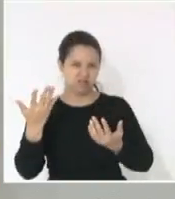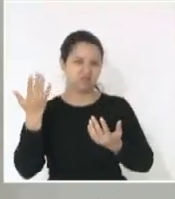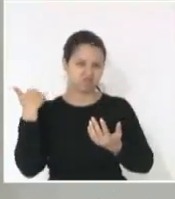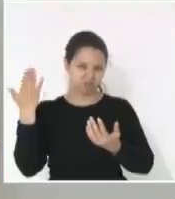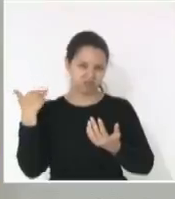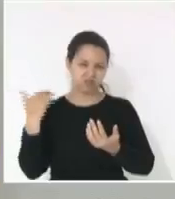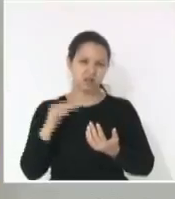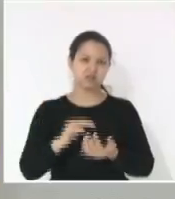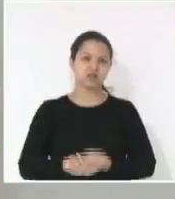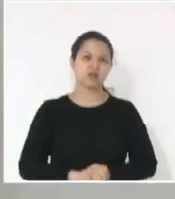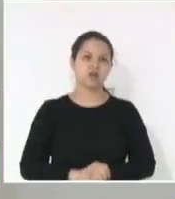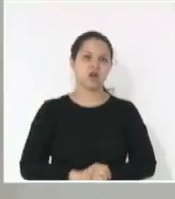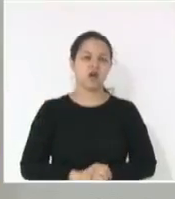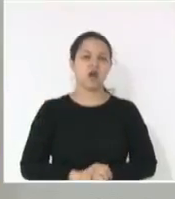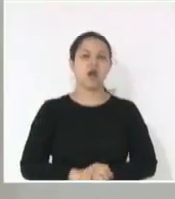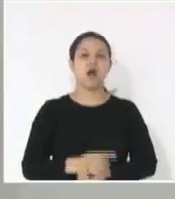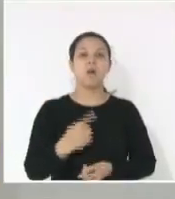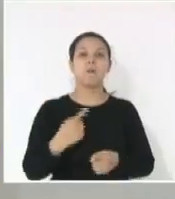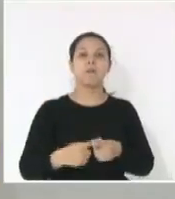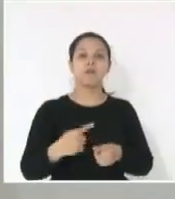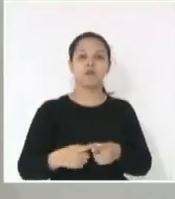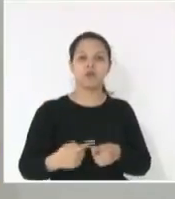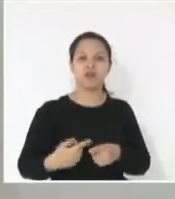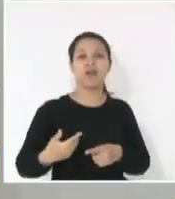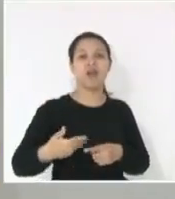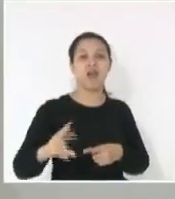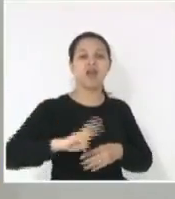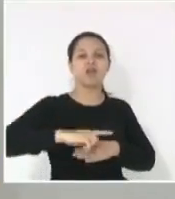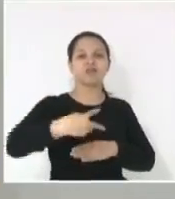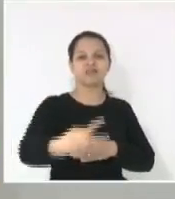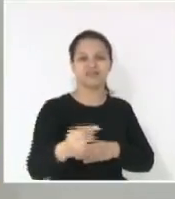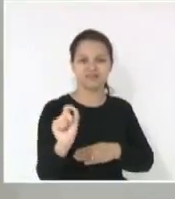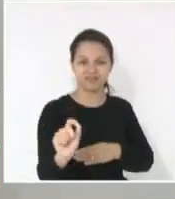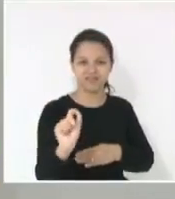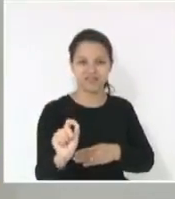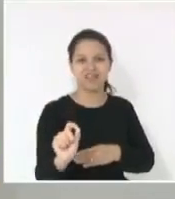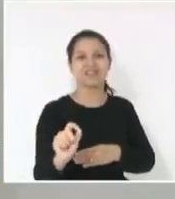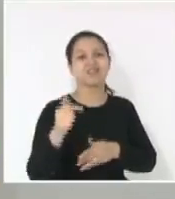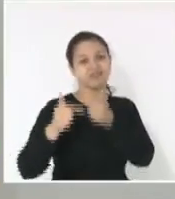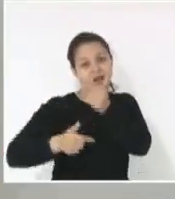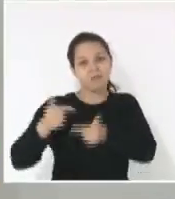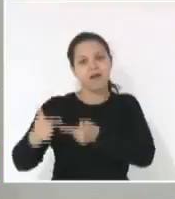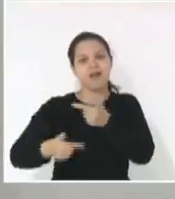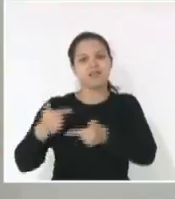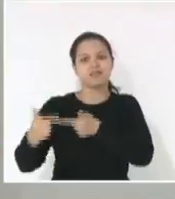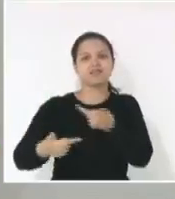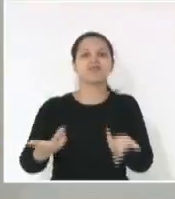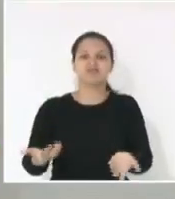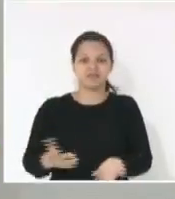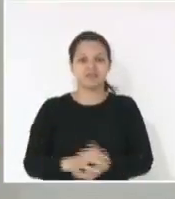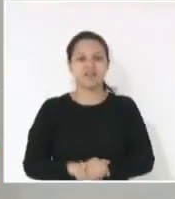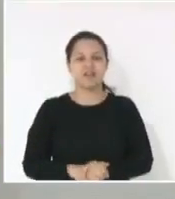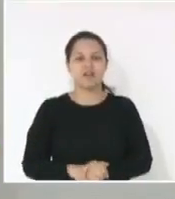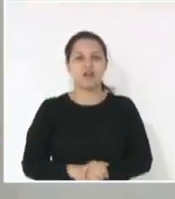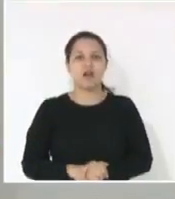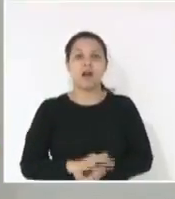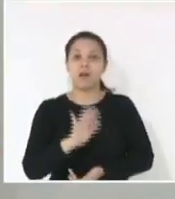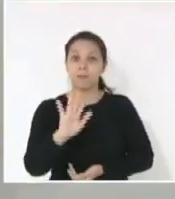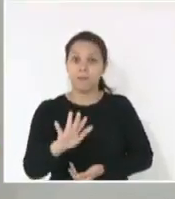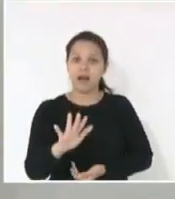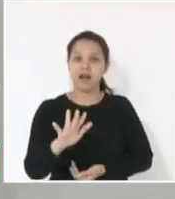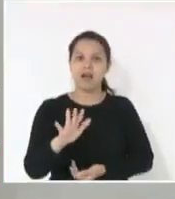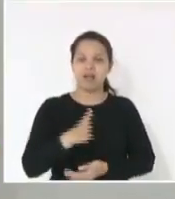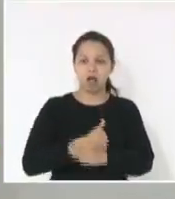dias têm sido consequência desse trabalho. Só que os próprios